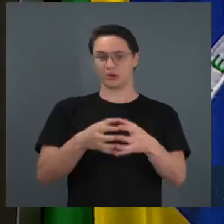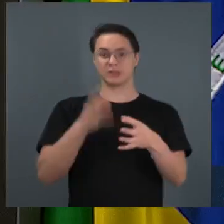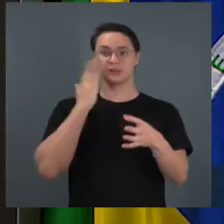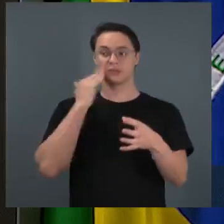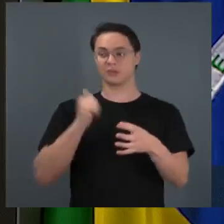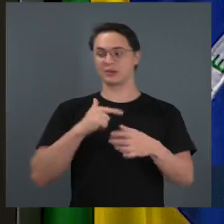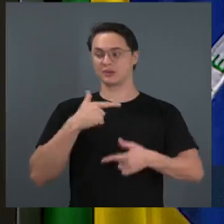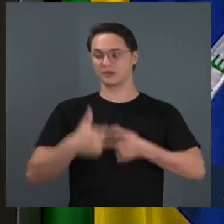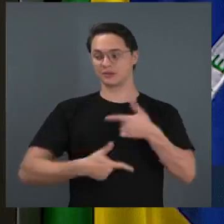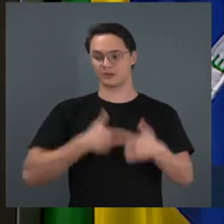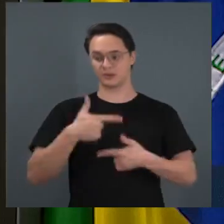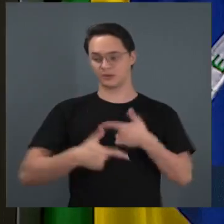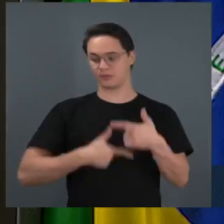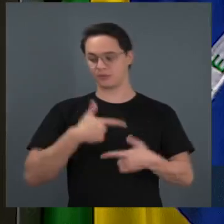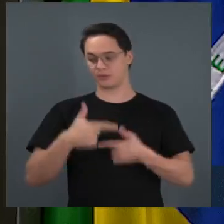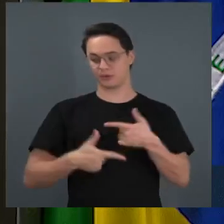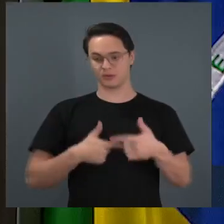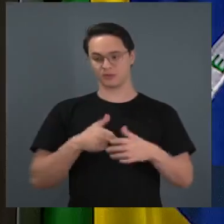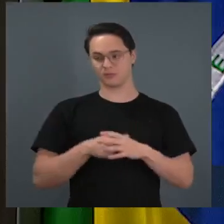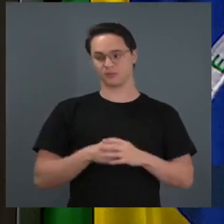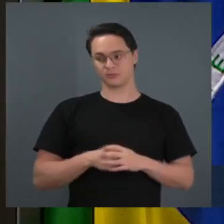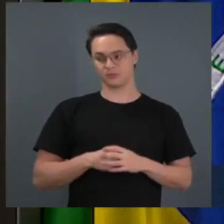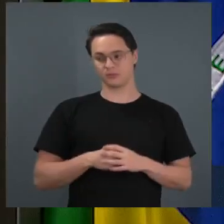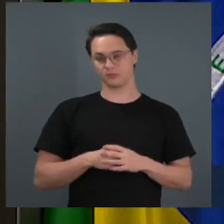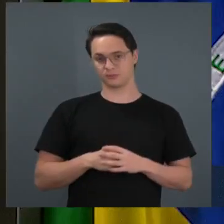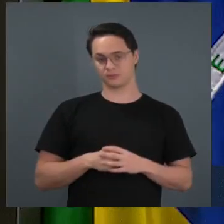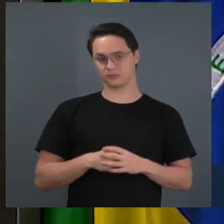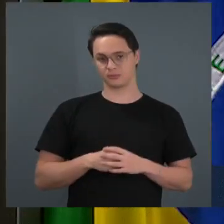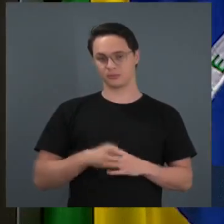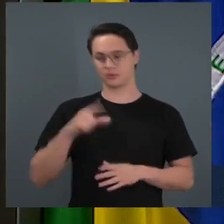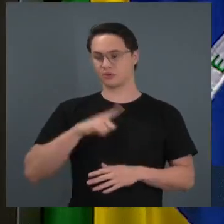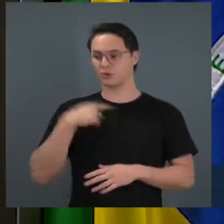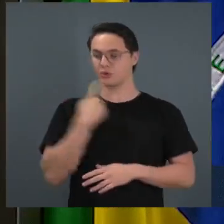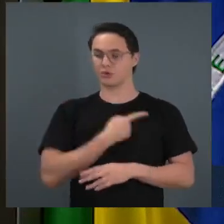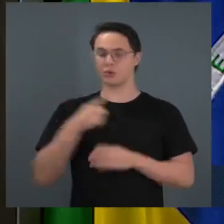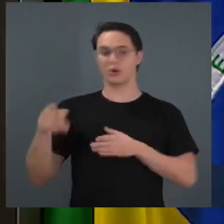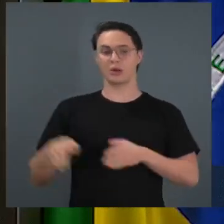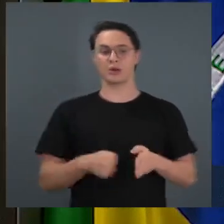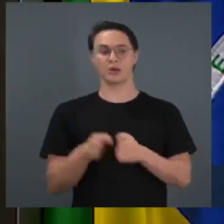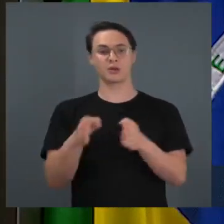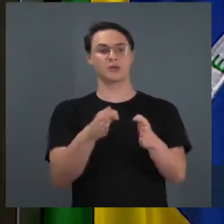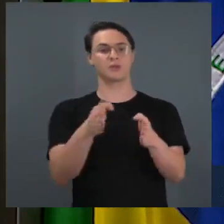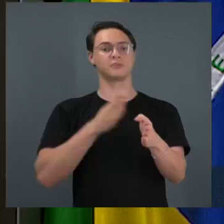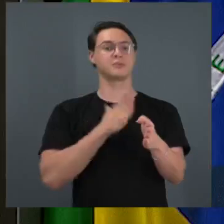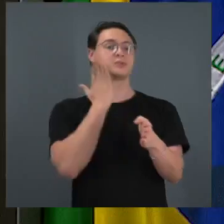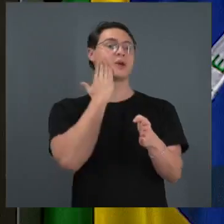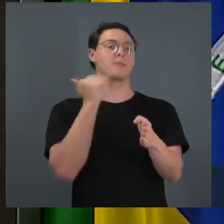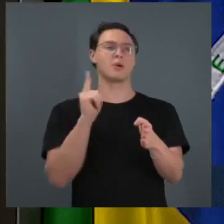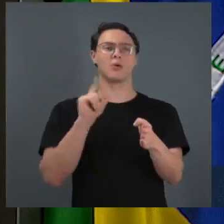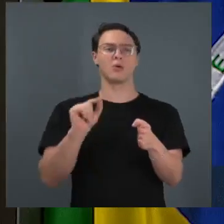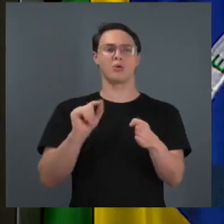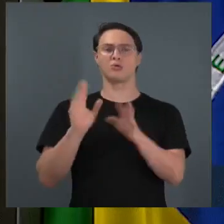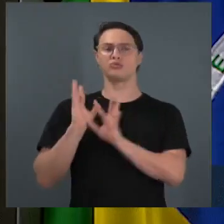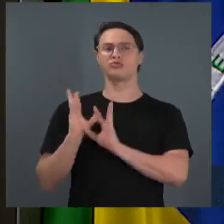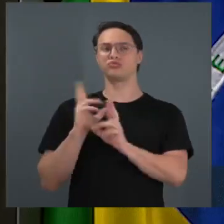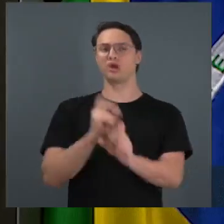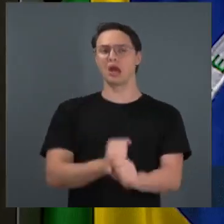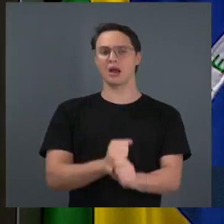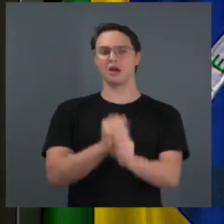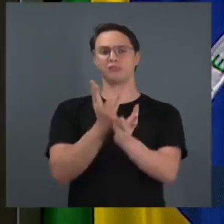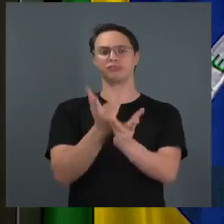trabalhadores. Abro aspas, palavra dele, estamos caminhando para o desmonte das condições